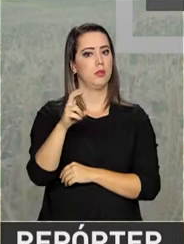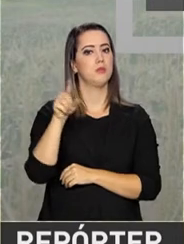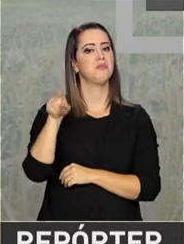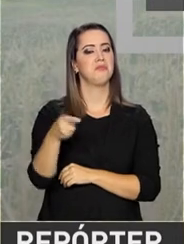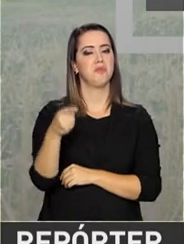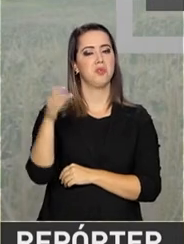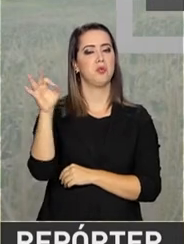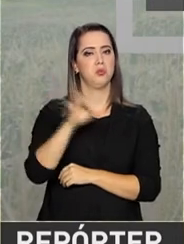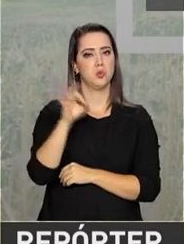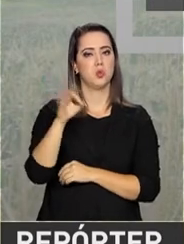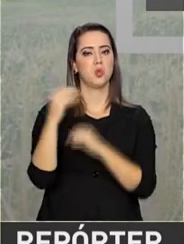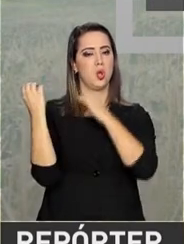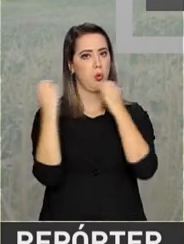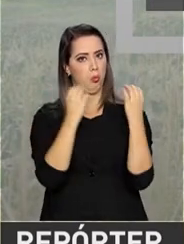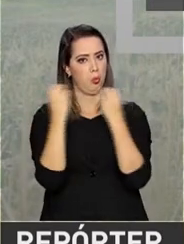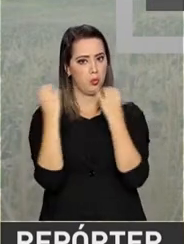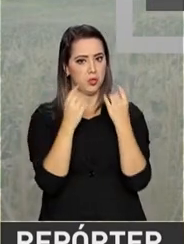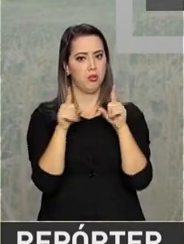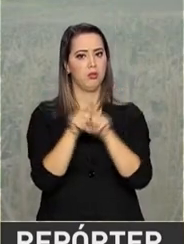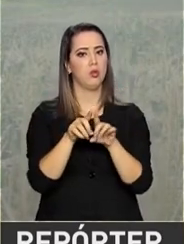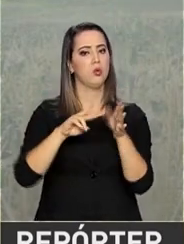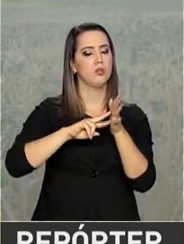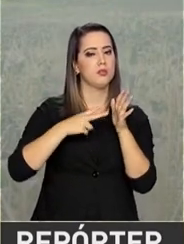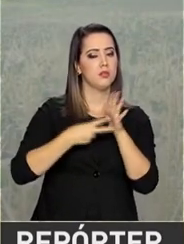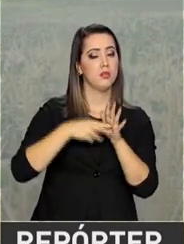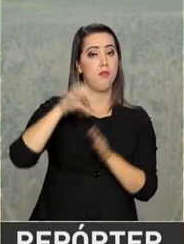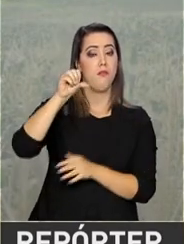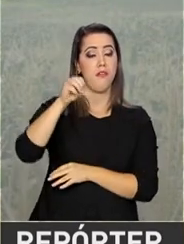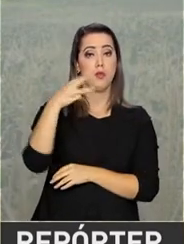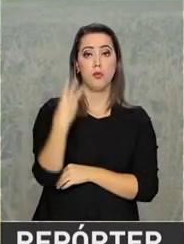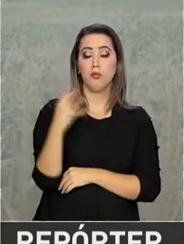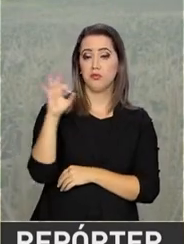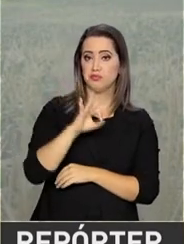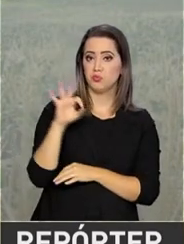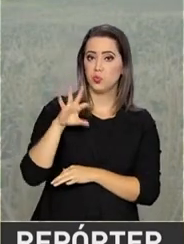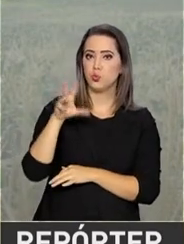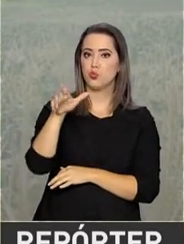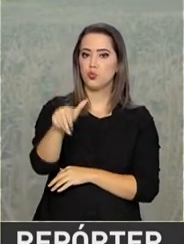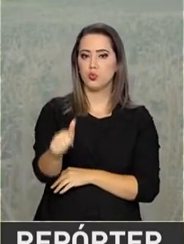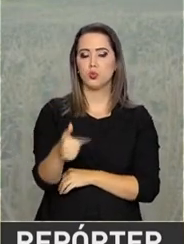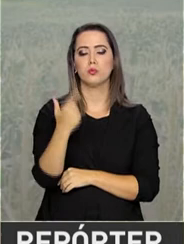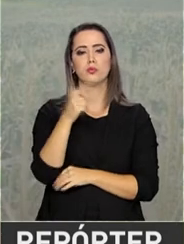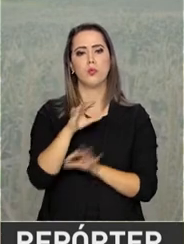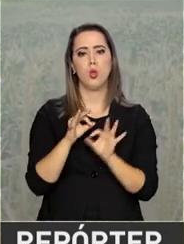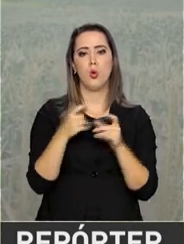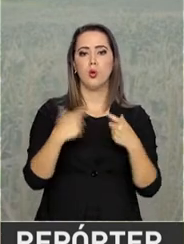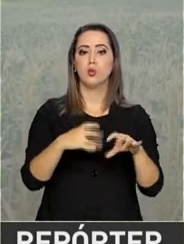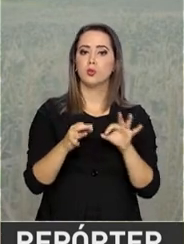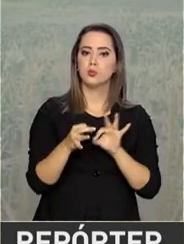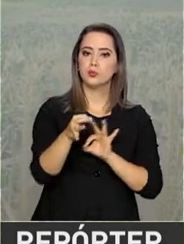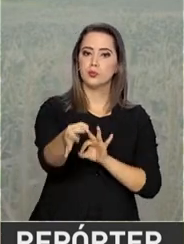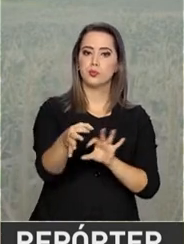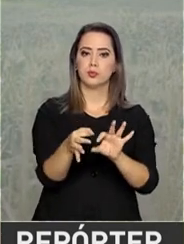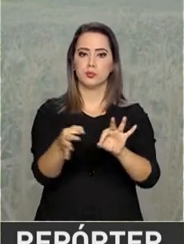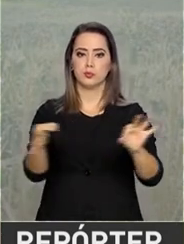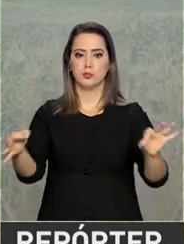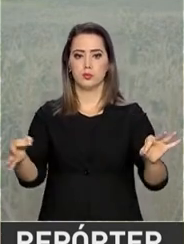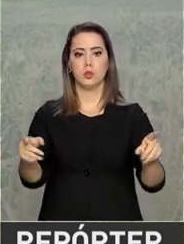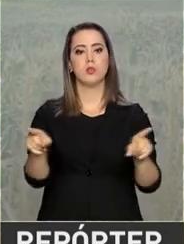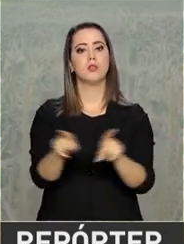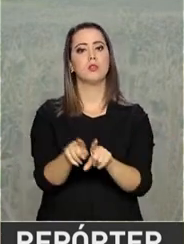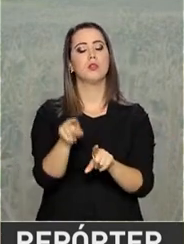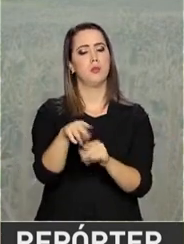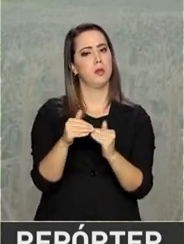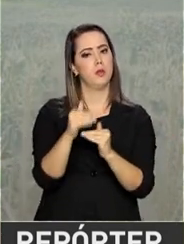de 93 por cento da estimativa da produção já a área a ser colhida registram um aumento de 7,2 por cento